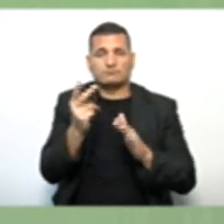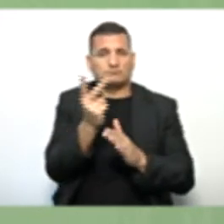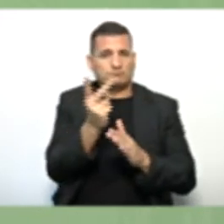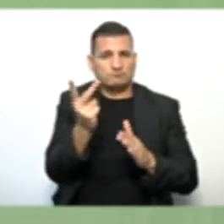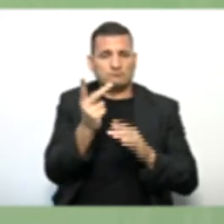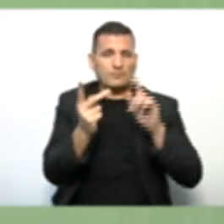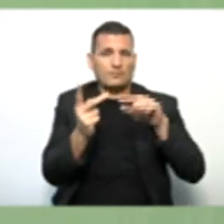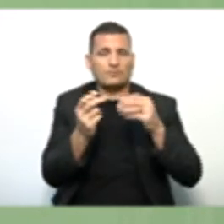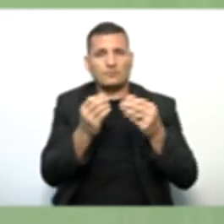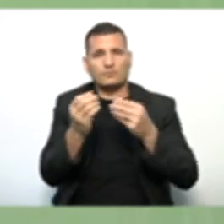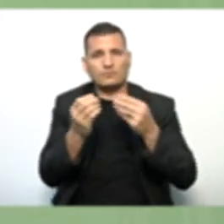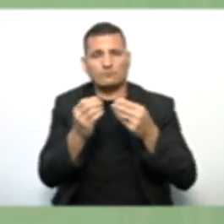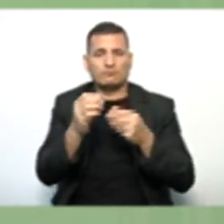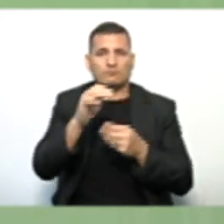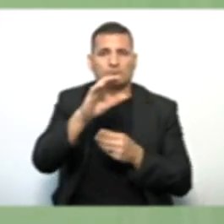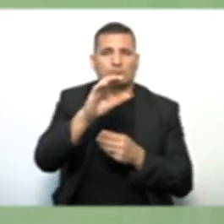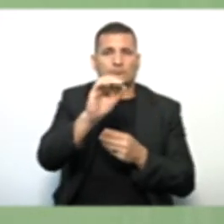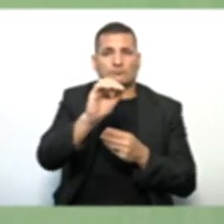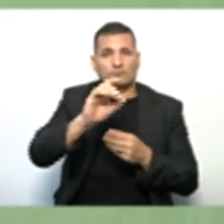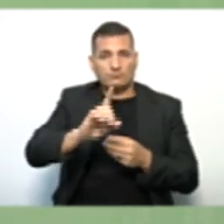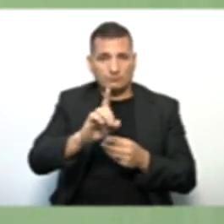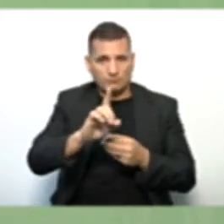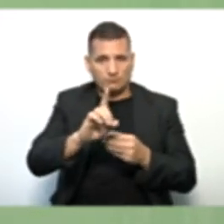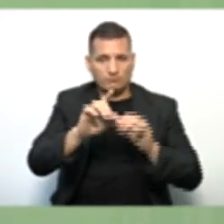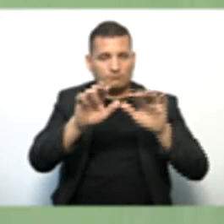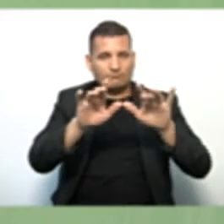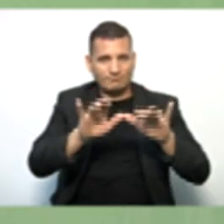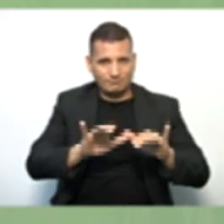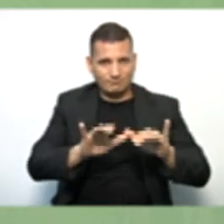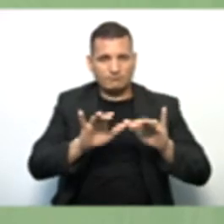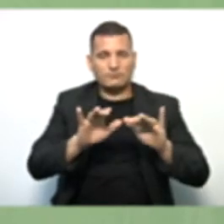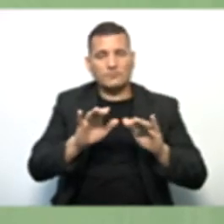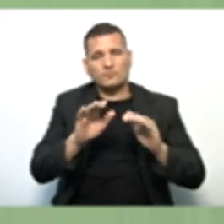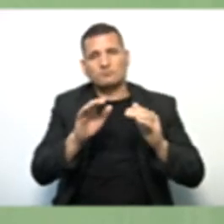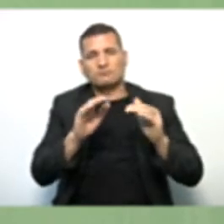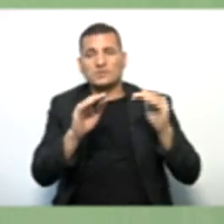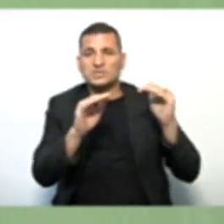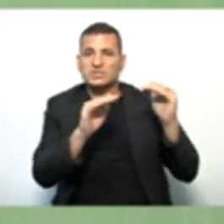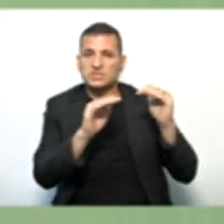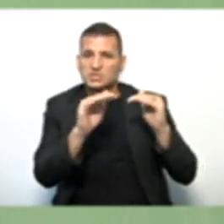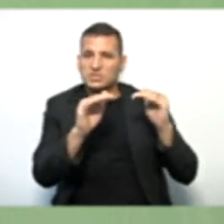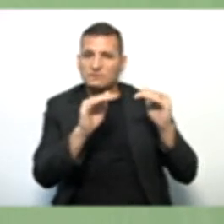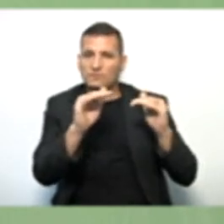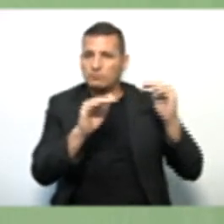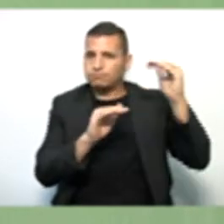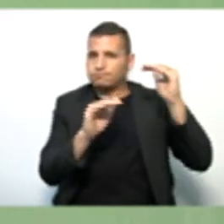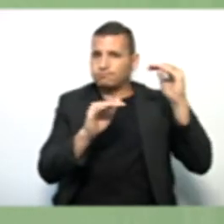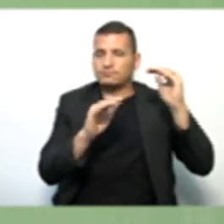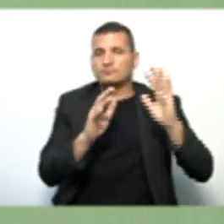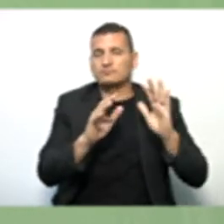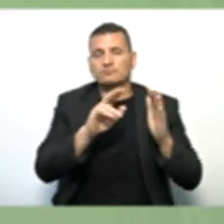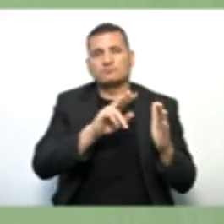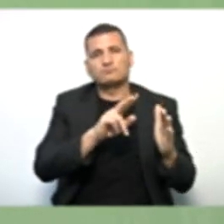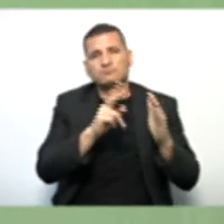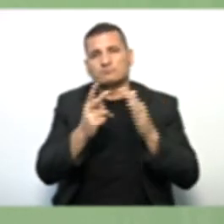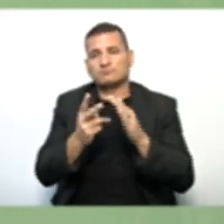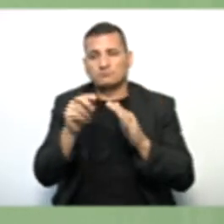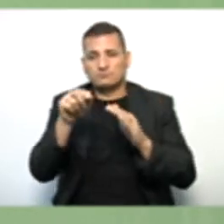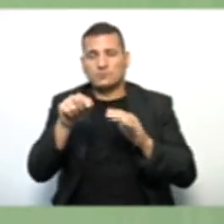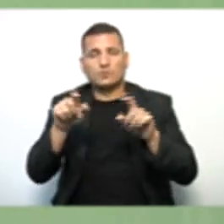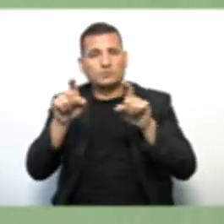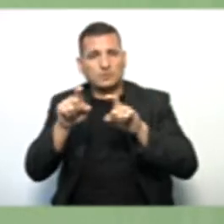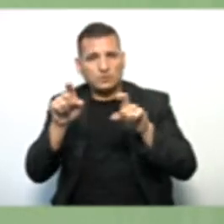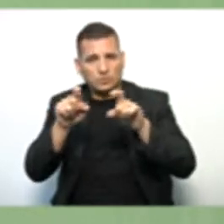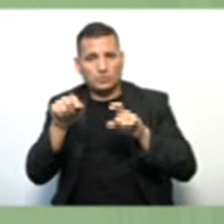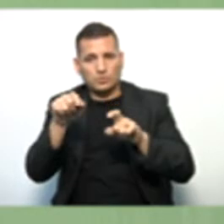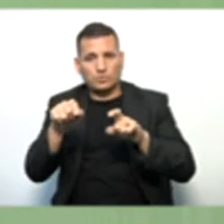de tradução de um código, geralmente de alto nível, para o código que o computador, no caso a